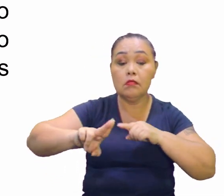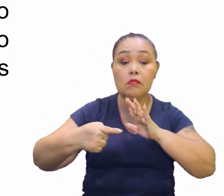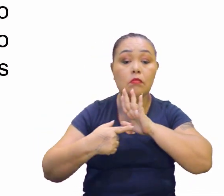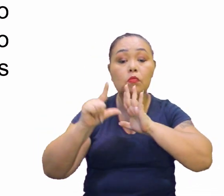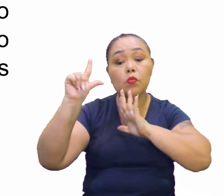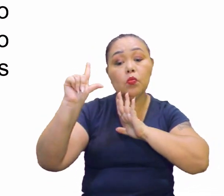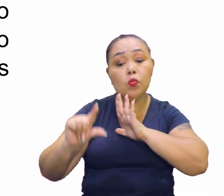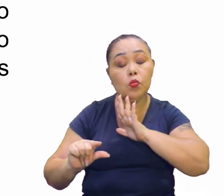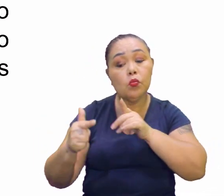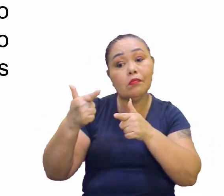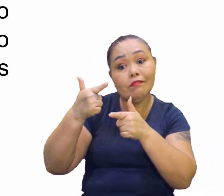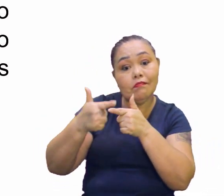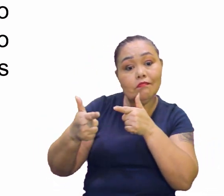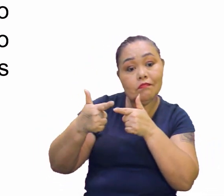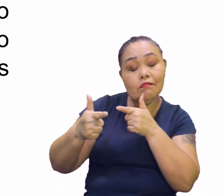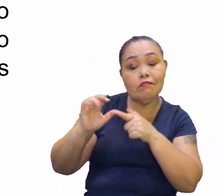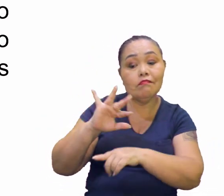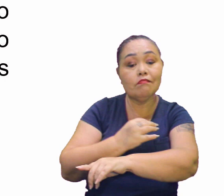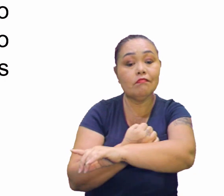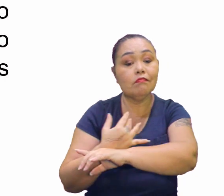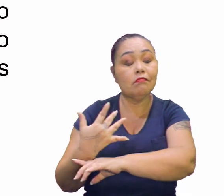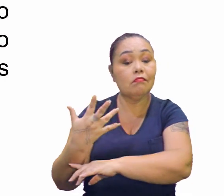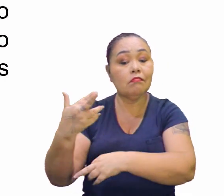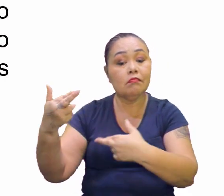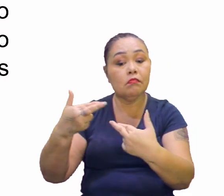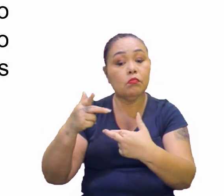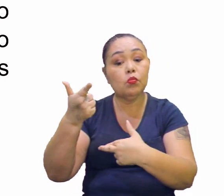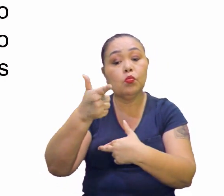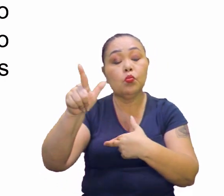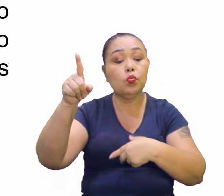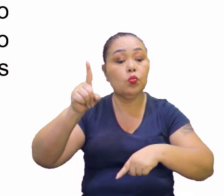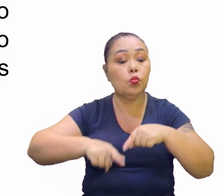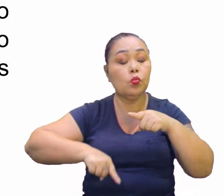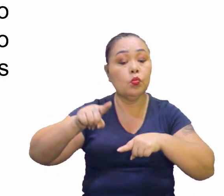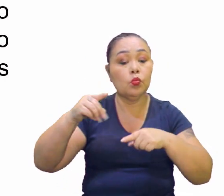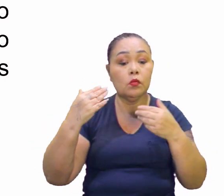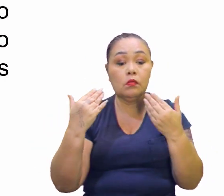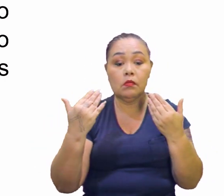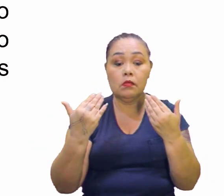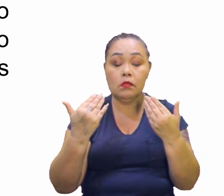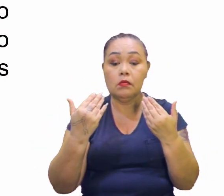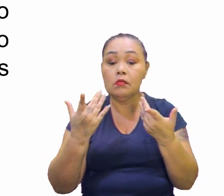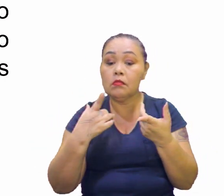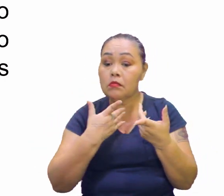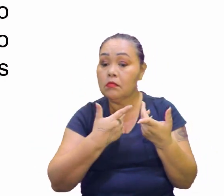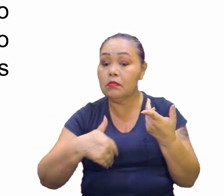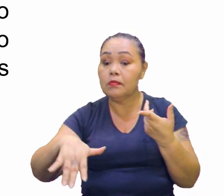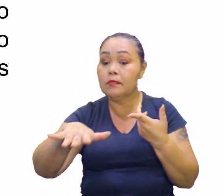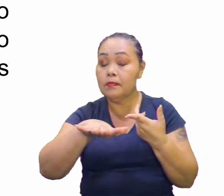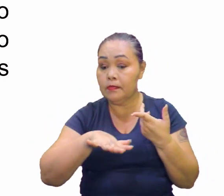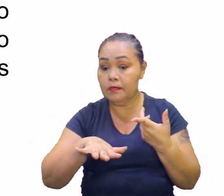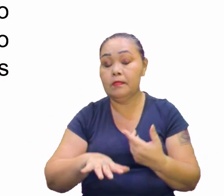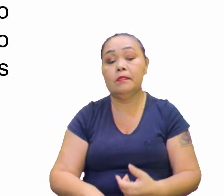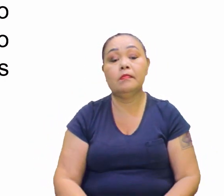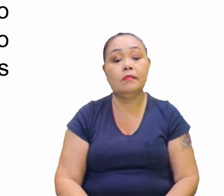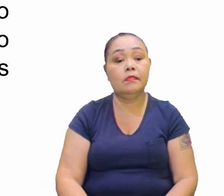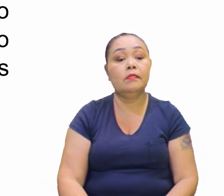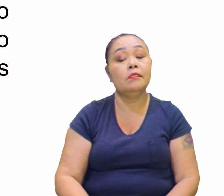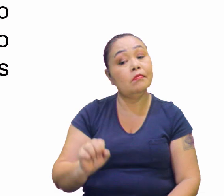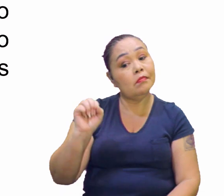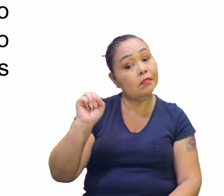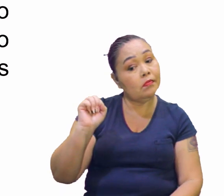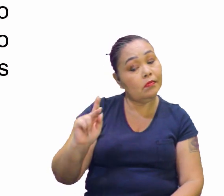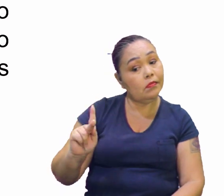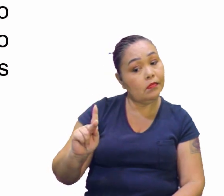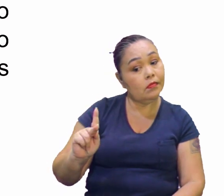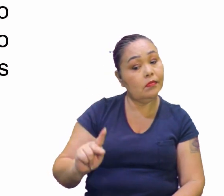apresentam menor impacto ambiental em relação a outros produtos comparáveis disponíveis no mercado,